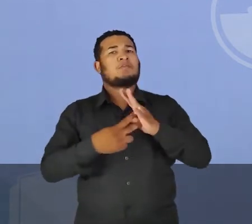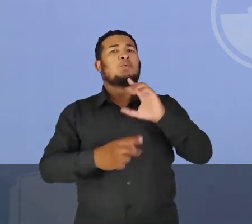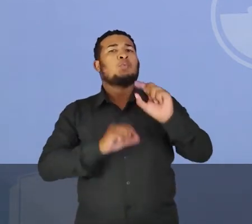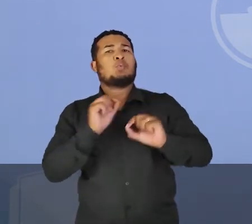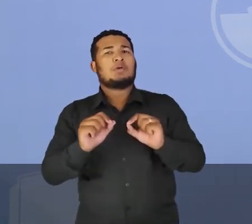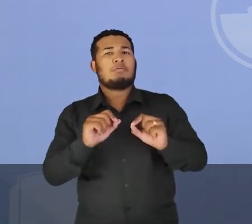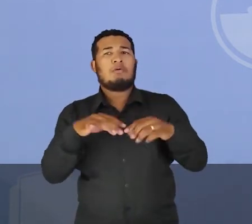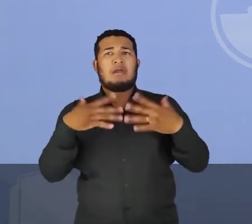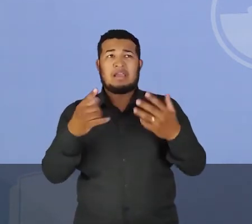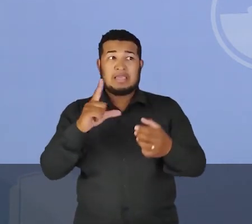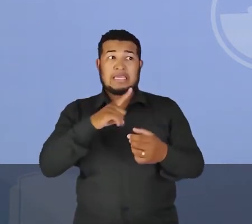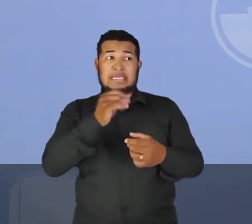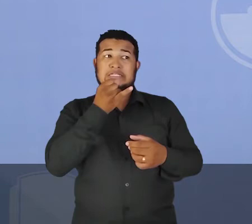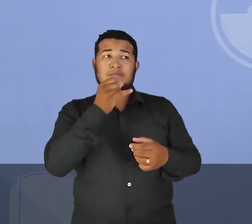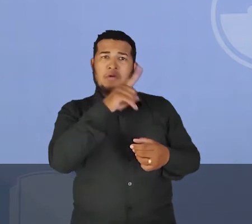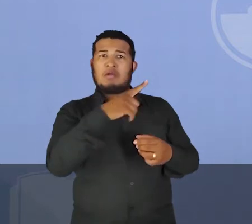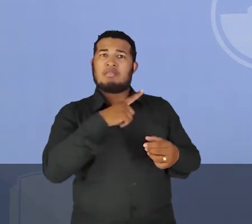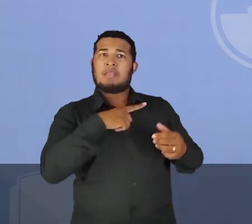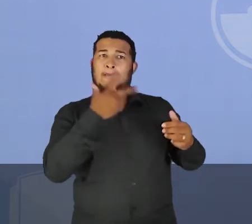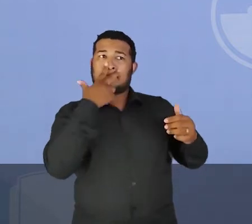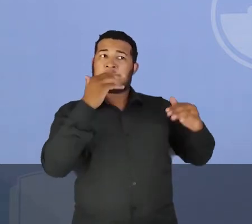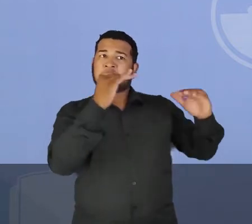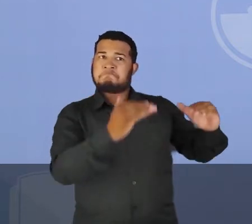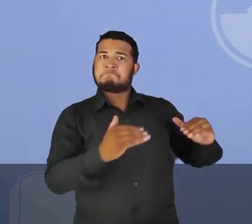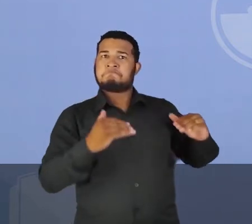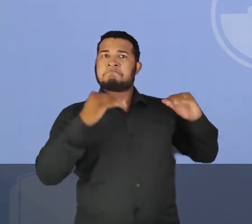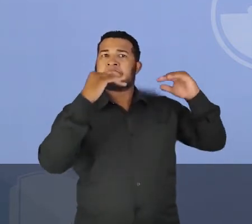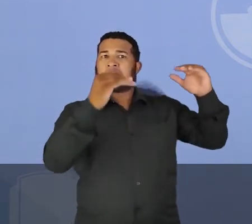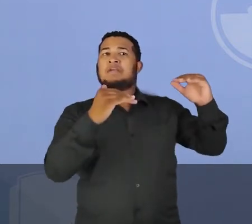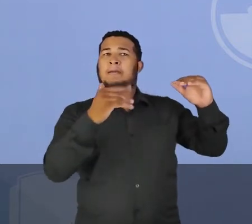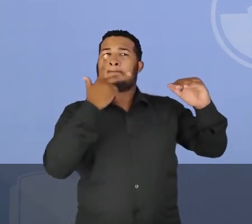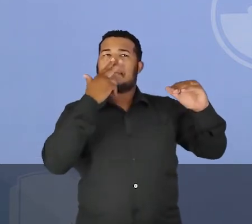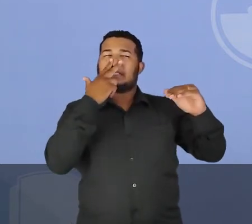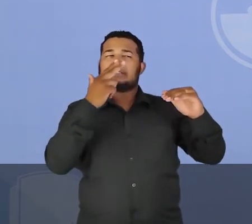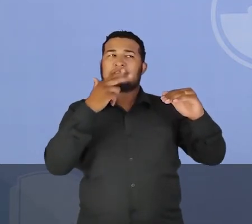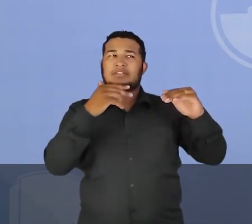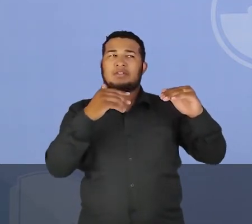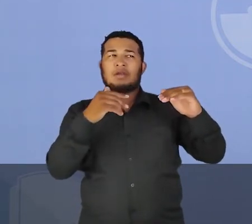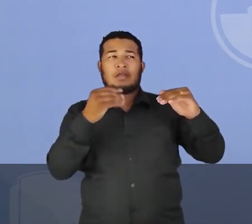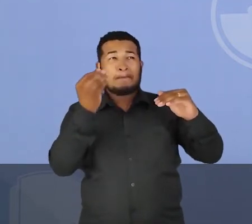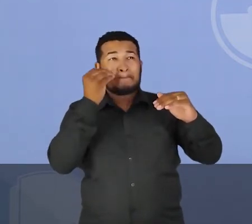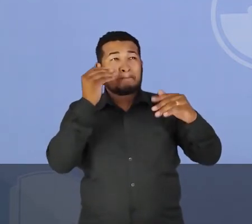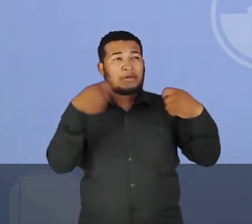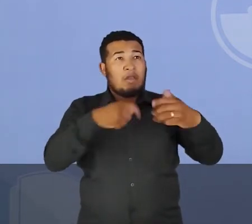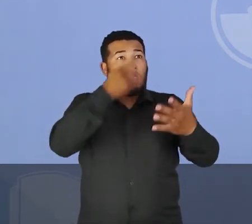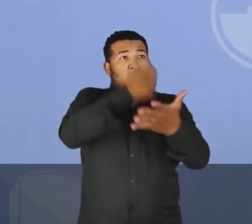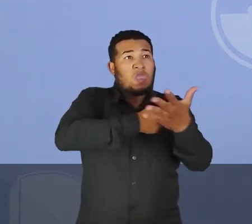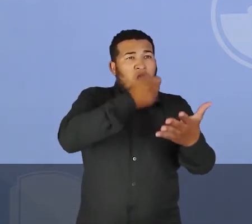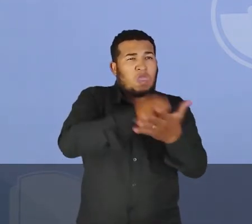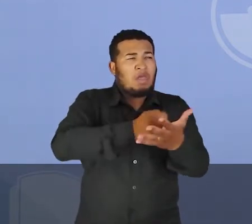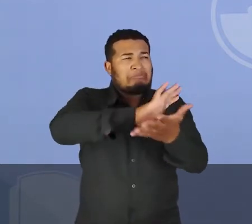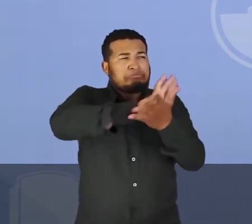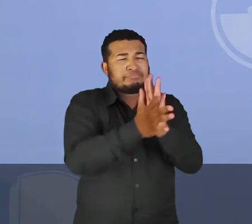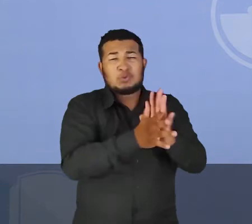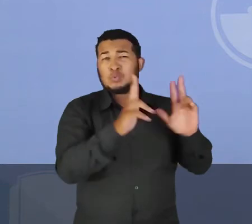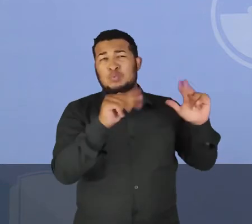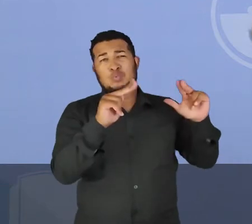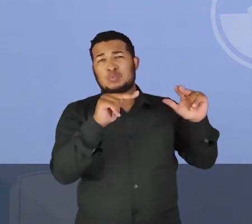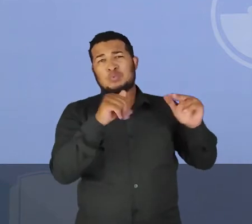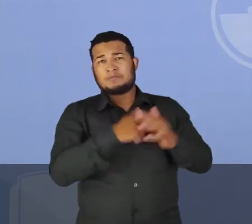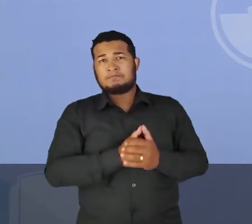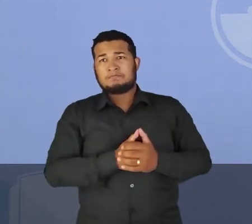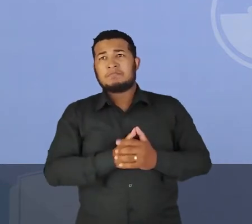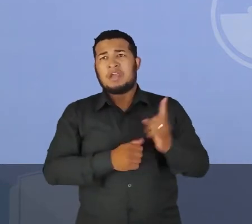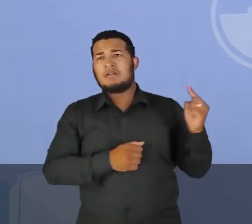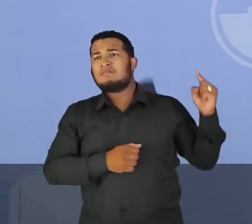um privilégio de nunca ter passado por essas coisas, né? E ele vai para a